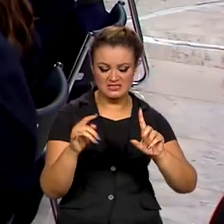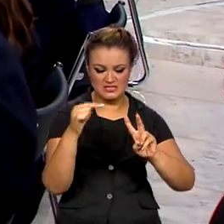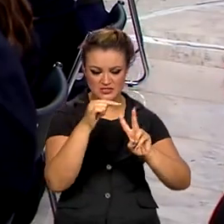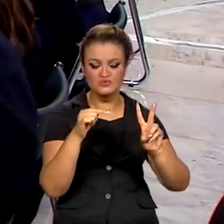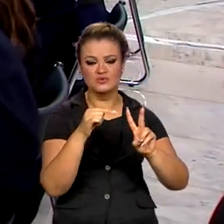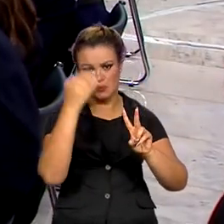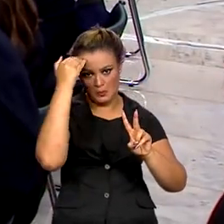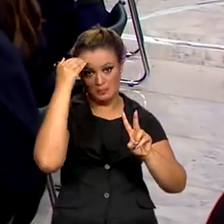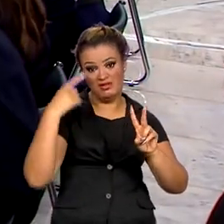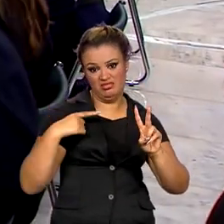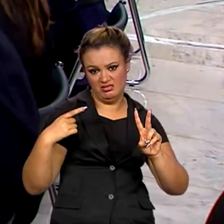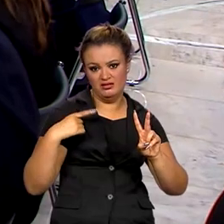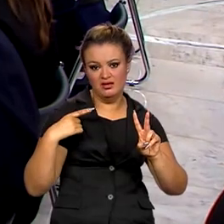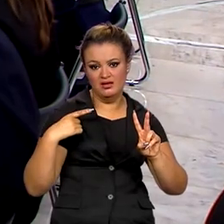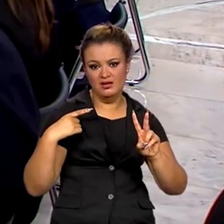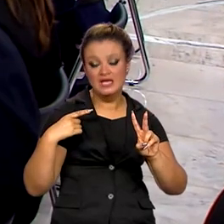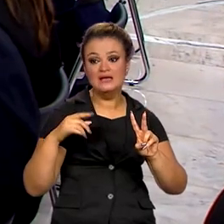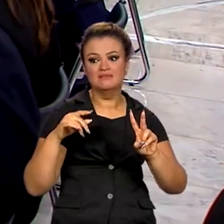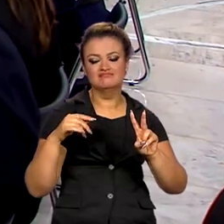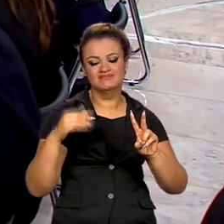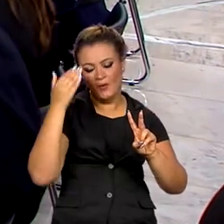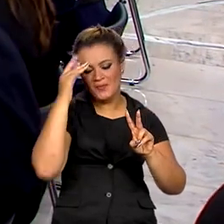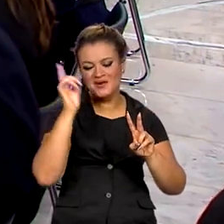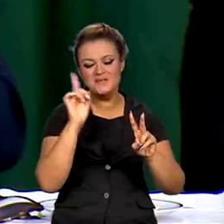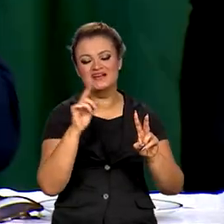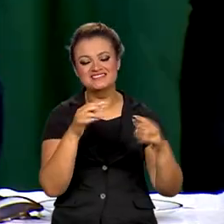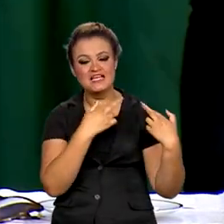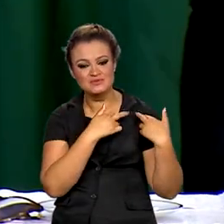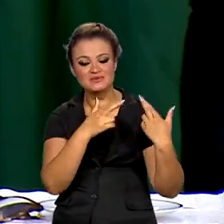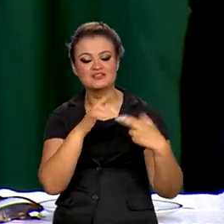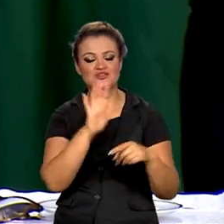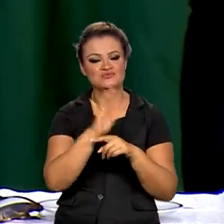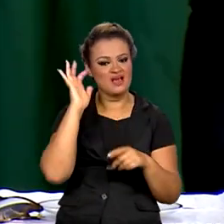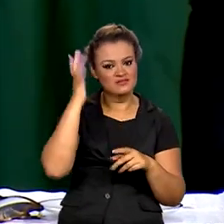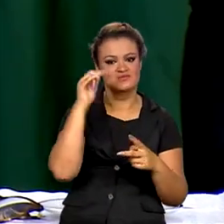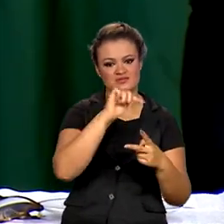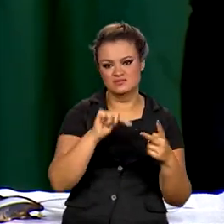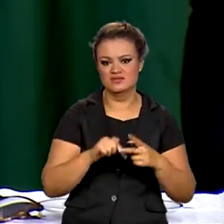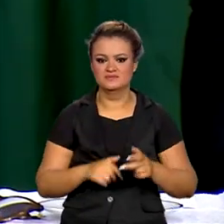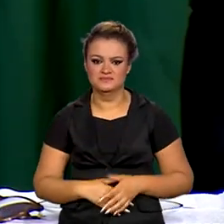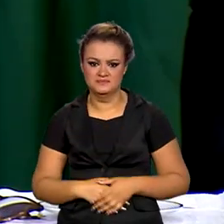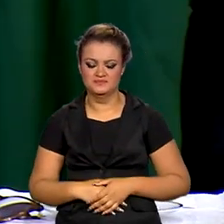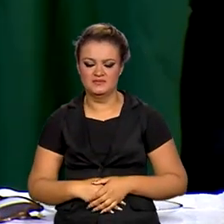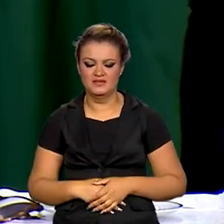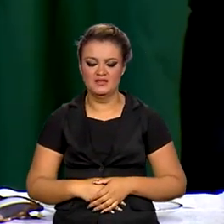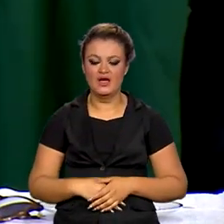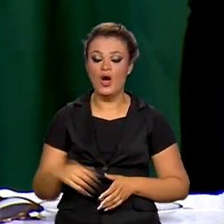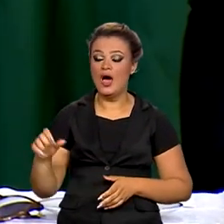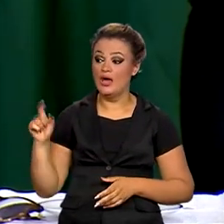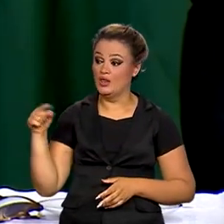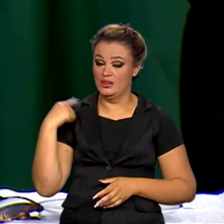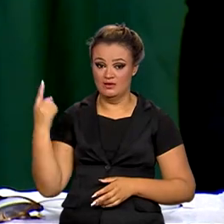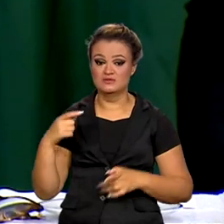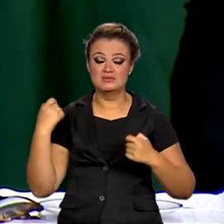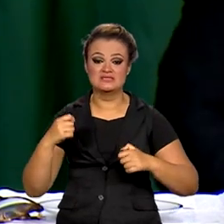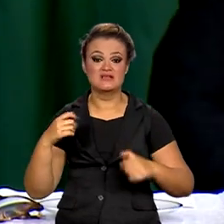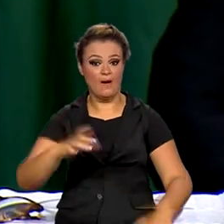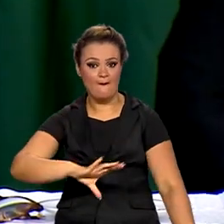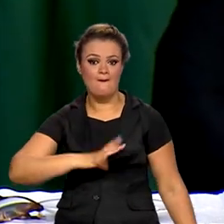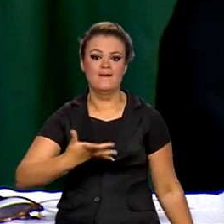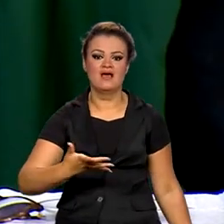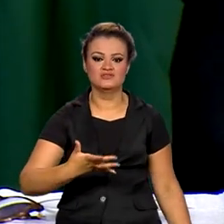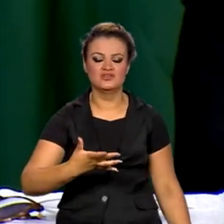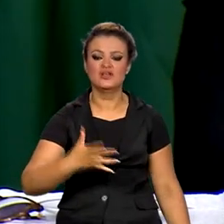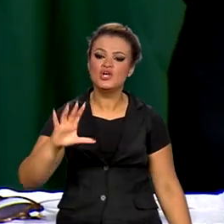têm responsabilidade de combater a violência nas escolas. Ou nós temos coragem